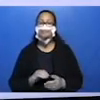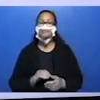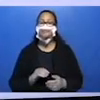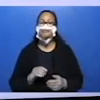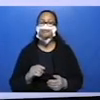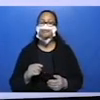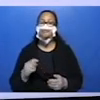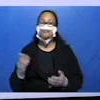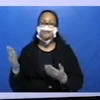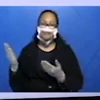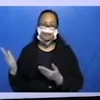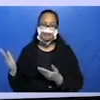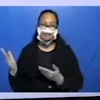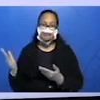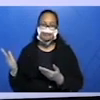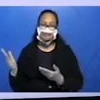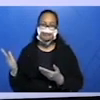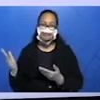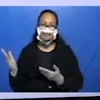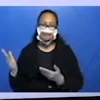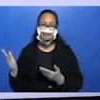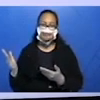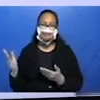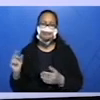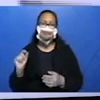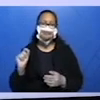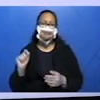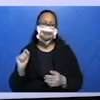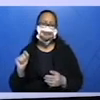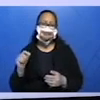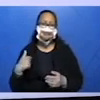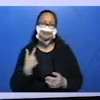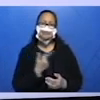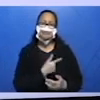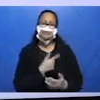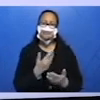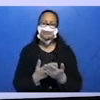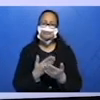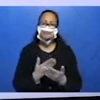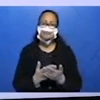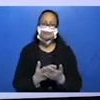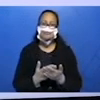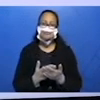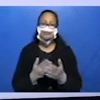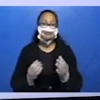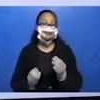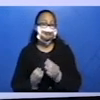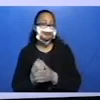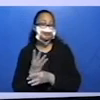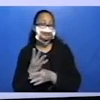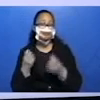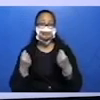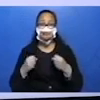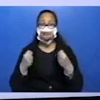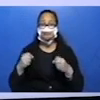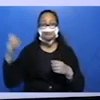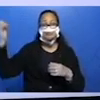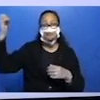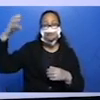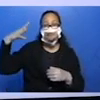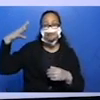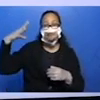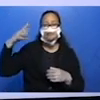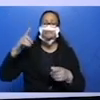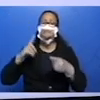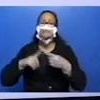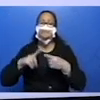Nossa rotina. Unidade 6, o que nós vamos estudar? As plantas precisam de luz. Vamos ver